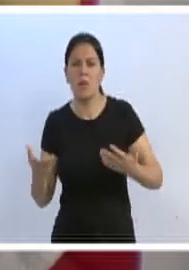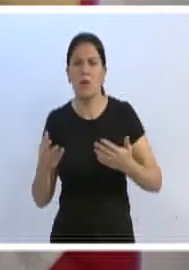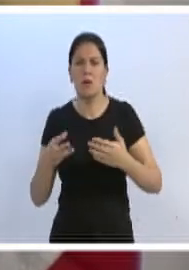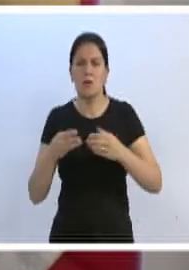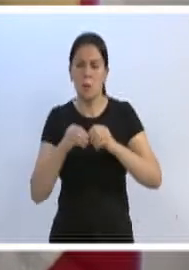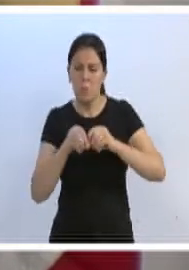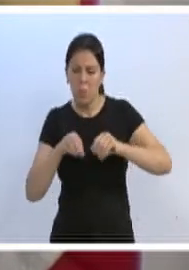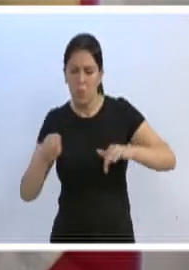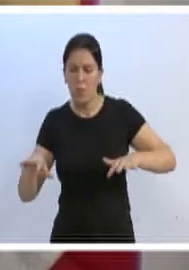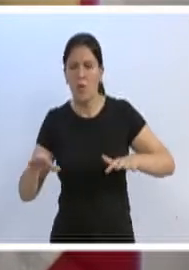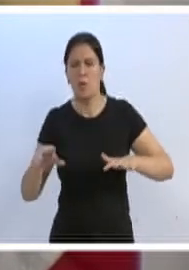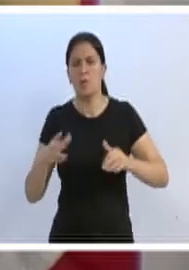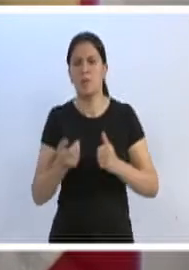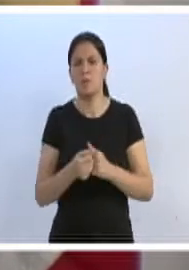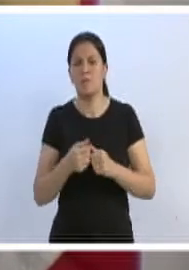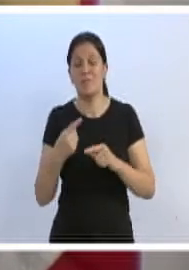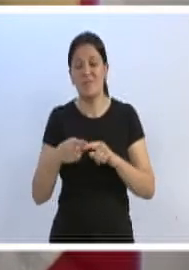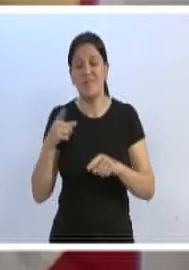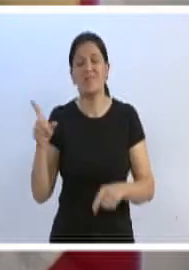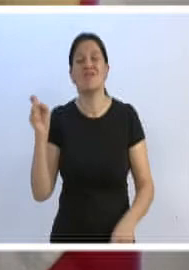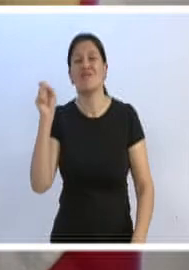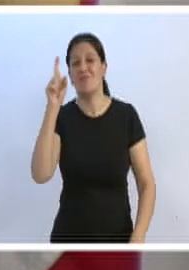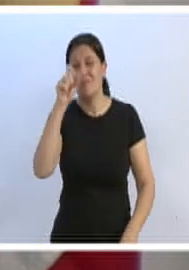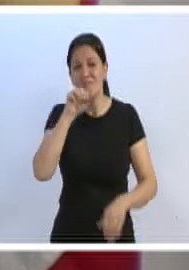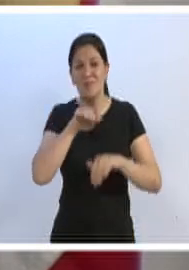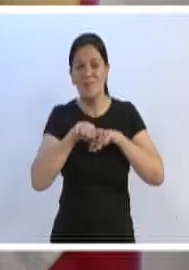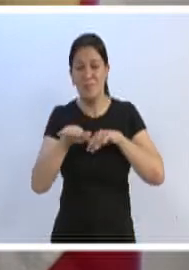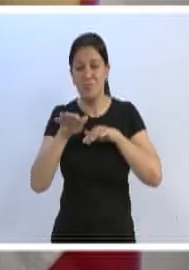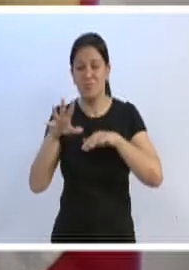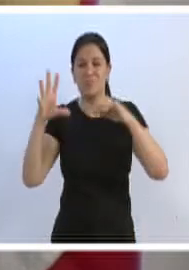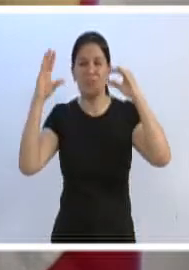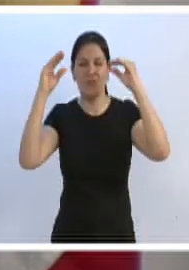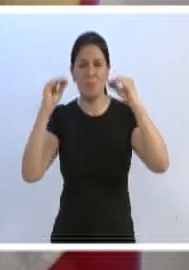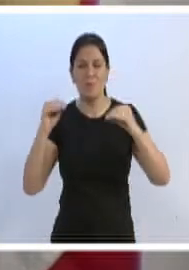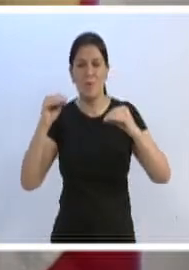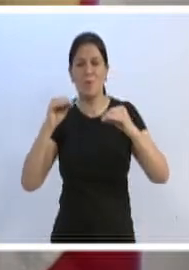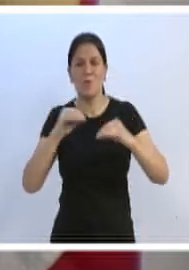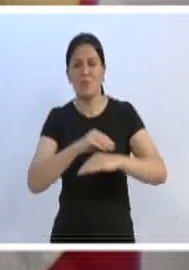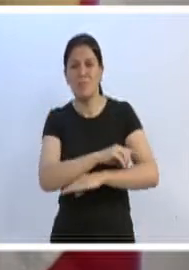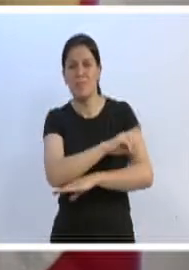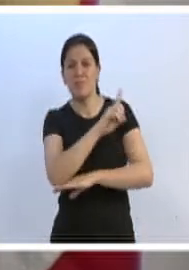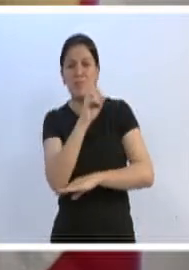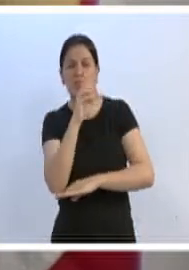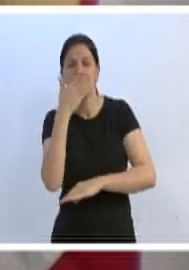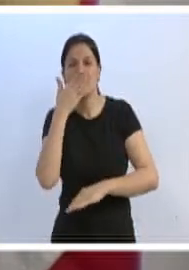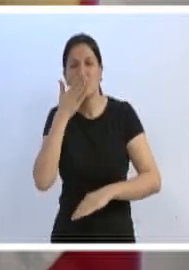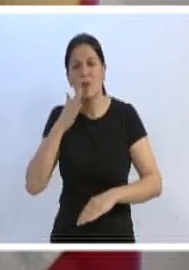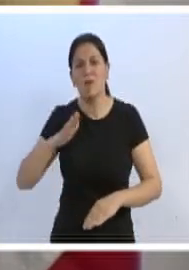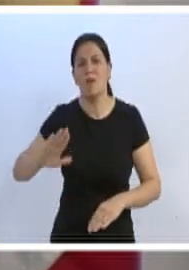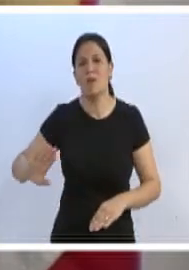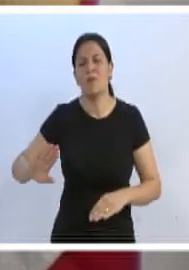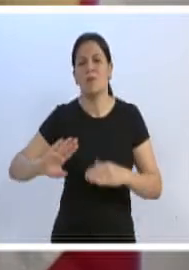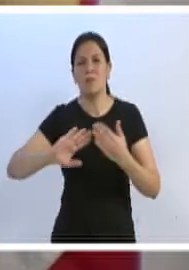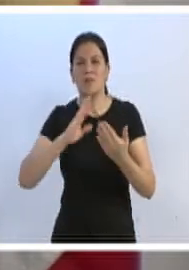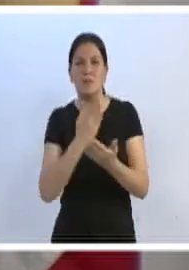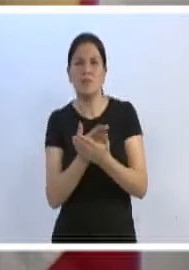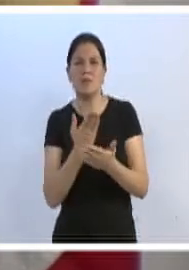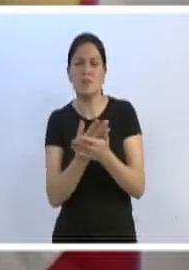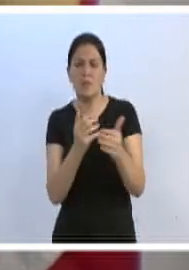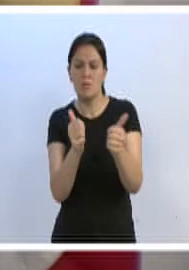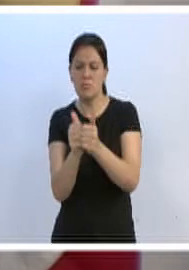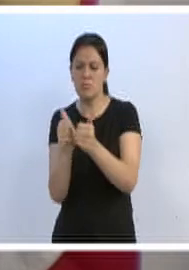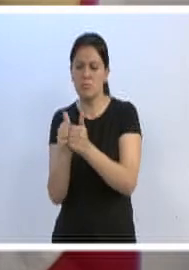brita pois ali está difícil trânsito durante a noite e durante o dia as crianças do educandário ali próximo tem